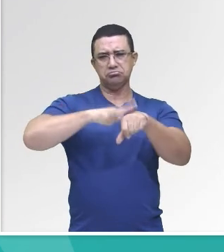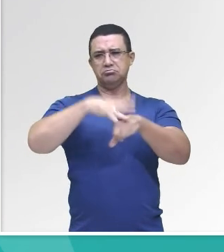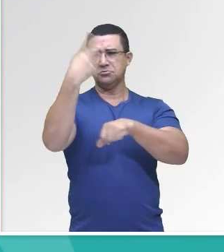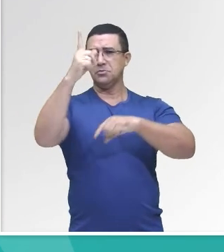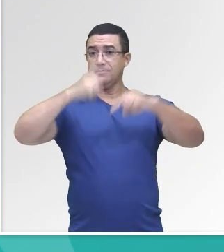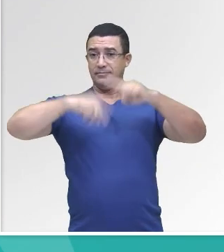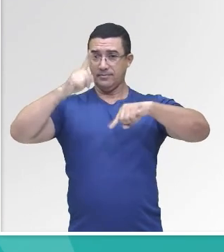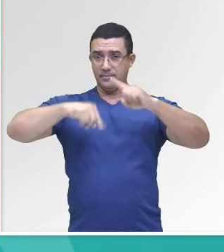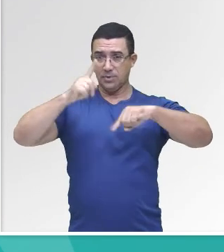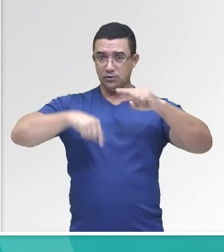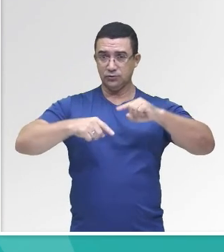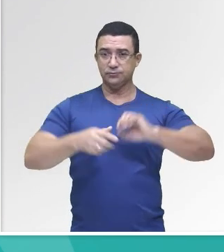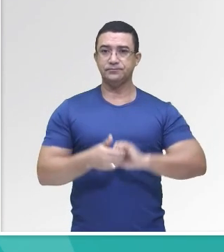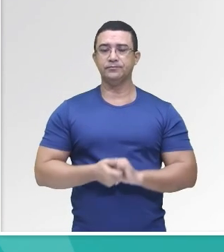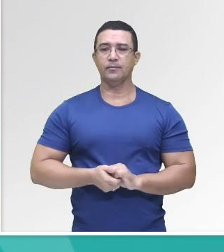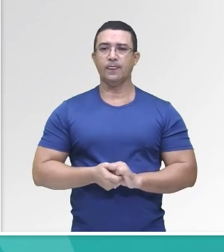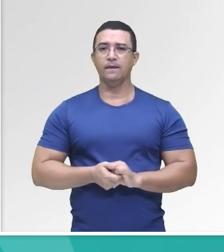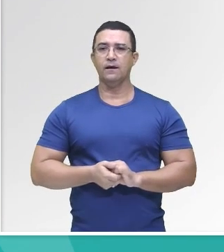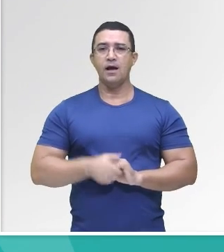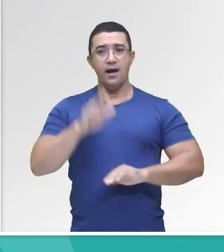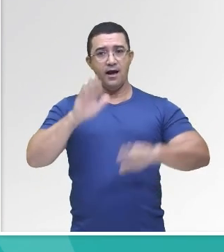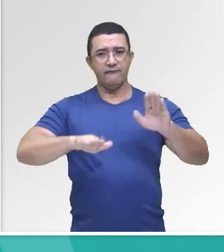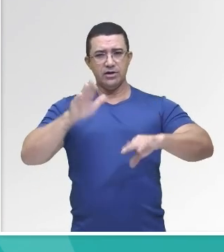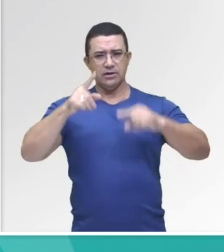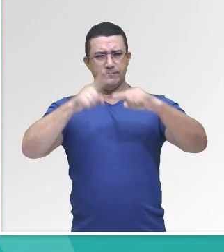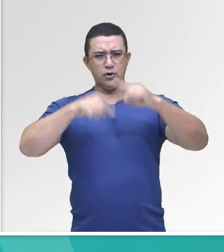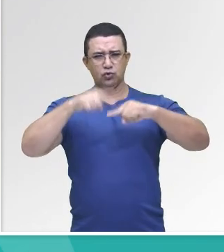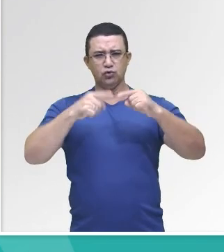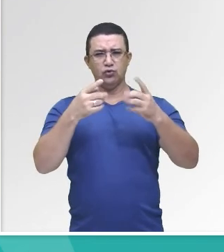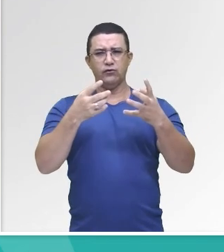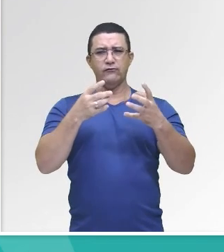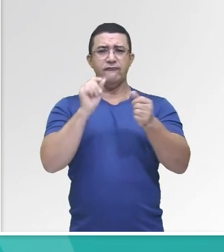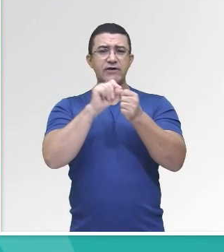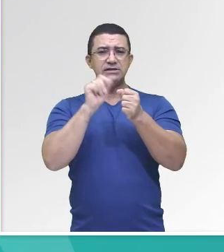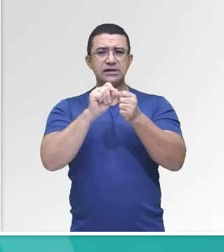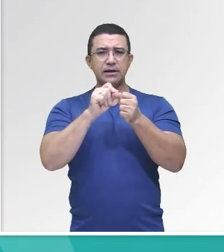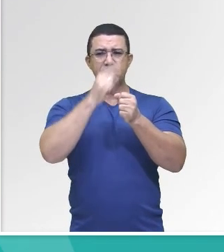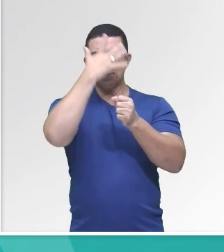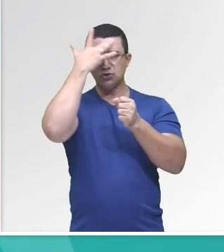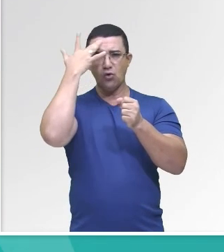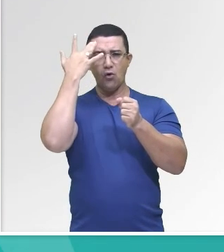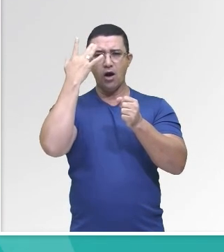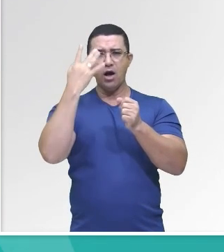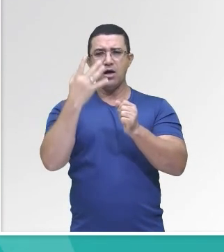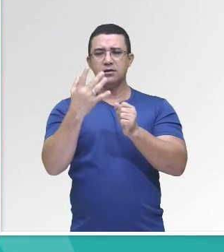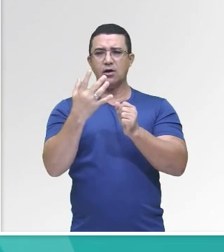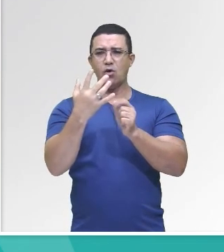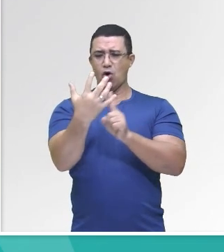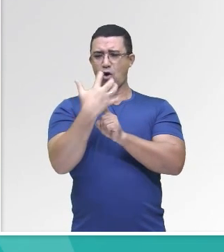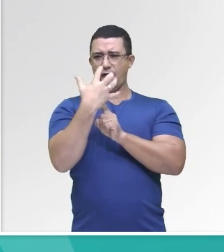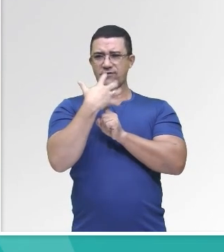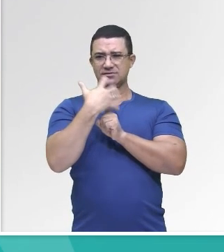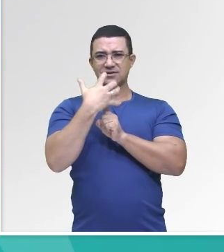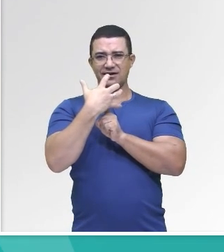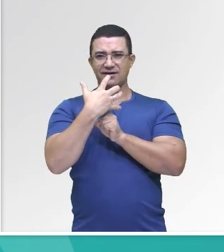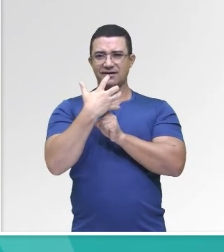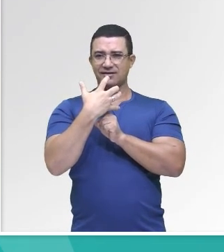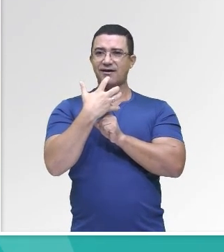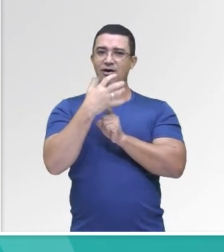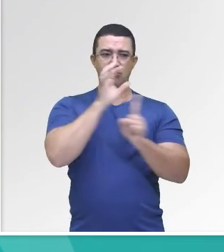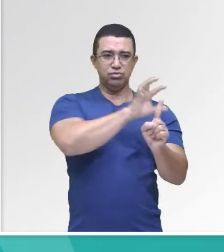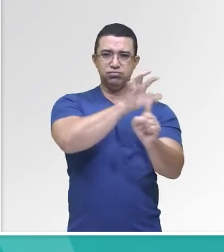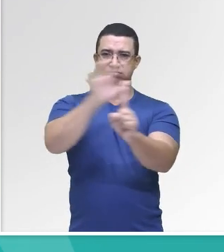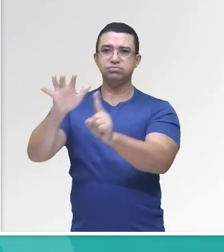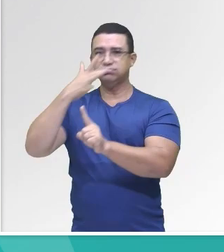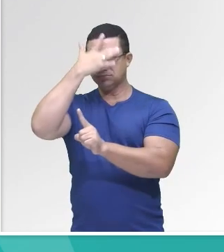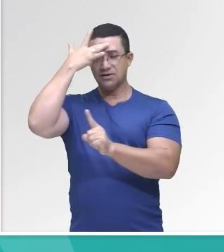que para tentar nos convencer, ele colocou aqui todas as vantagens da gente adquirir os